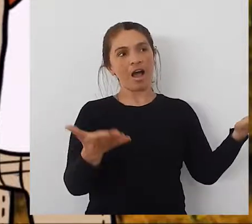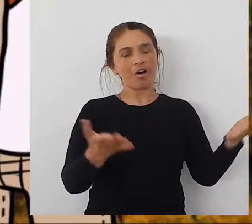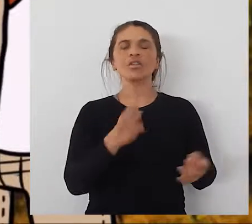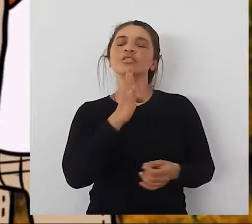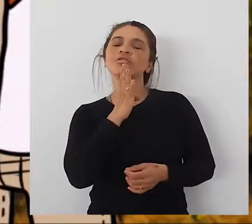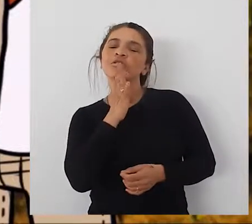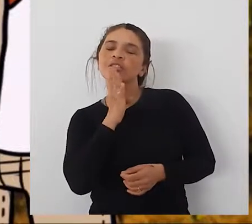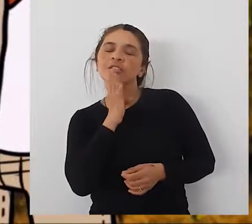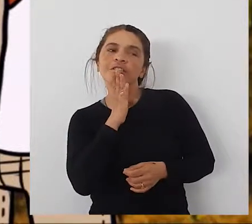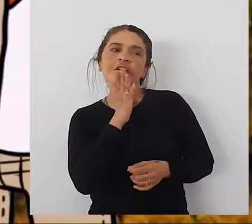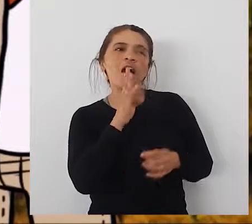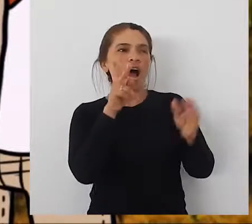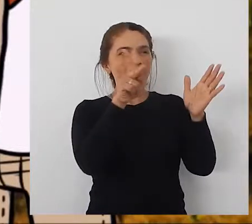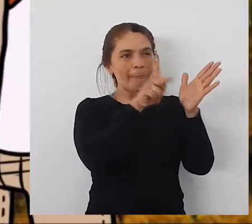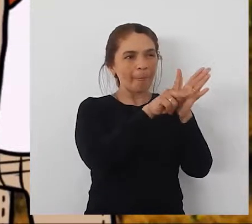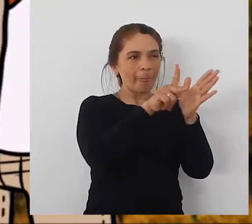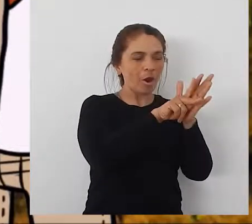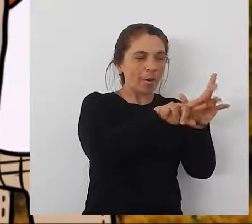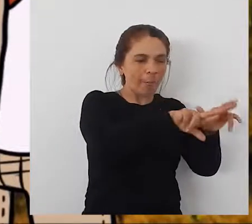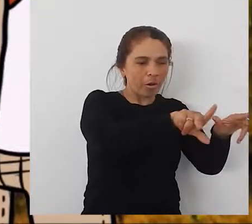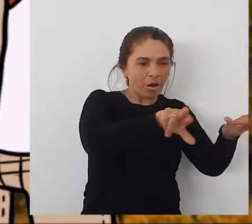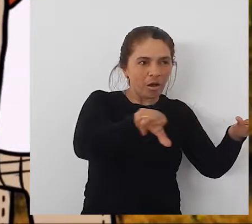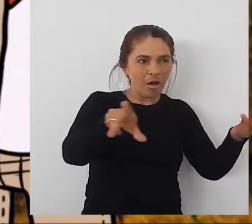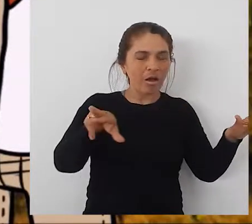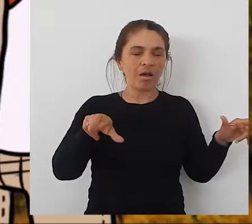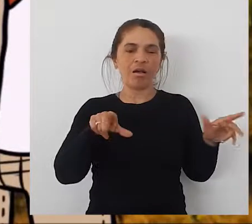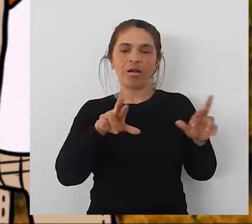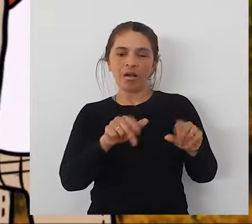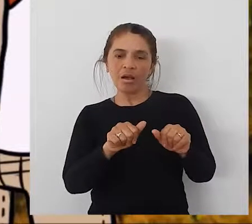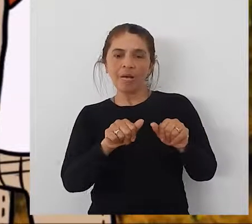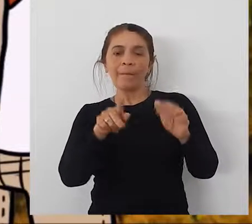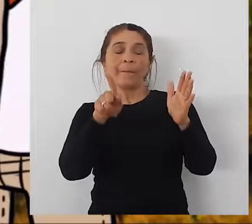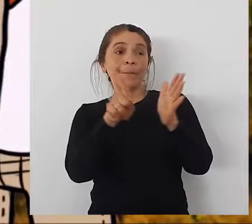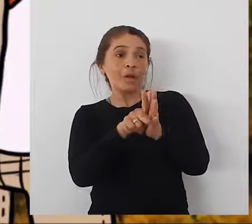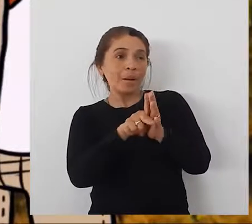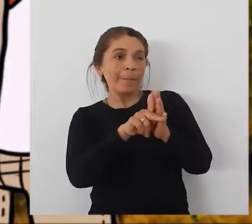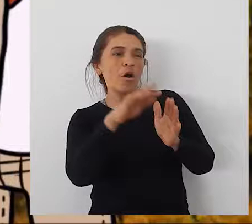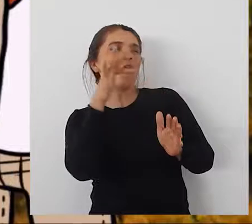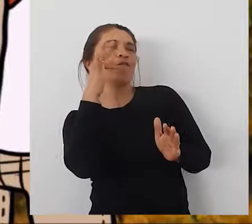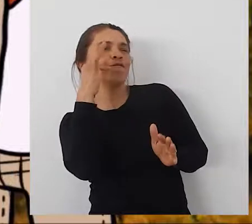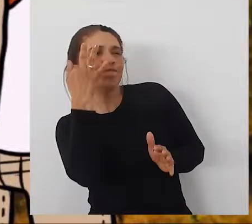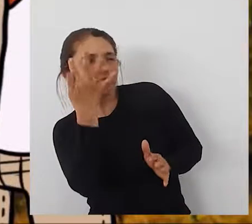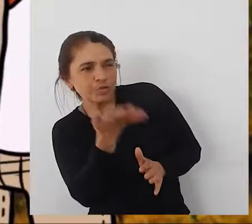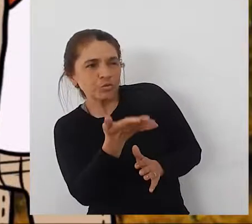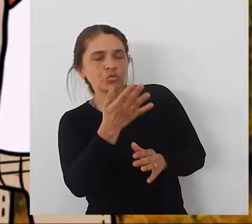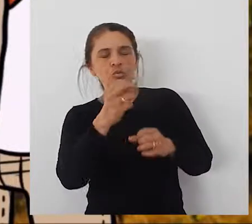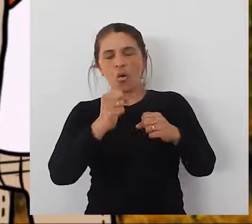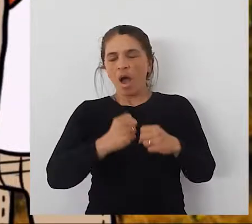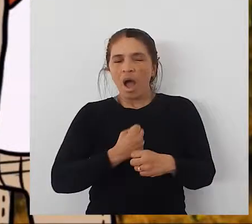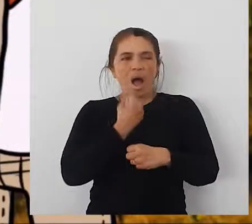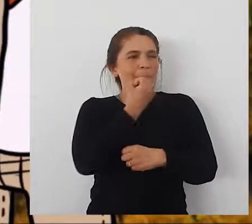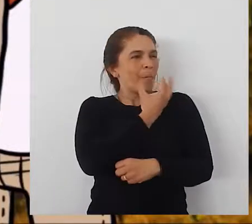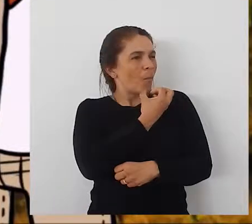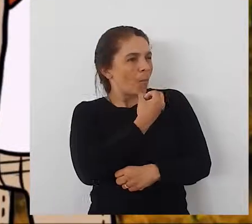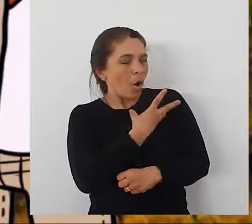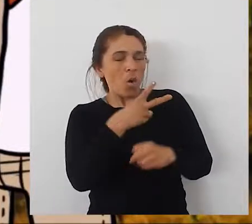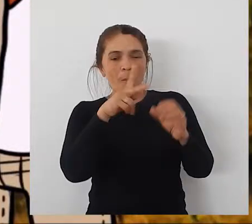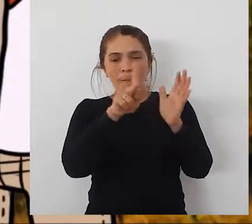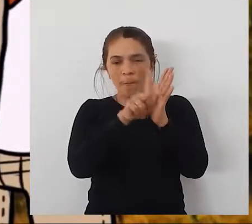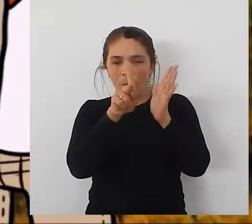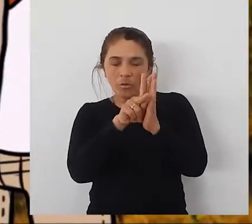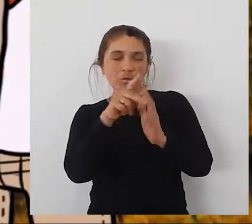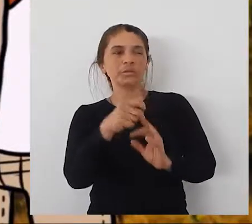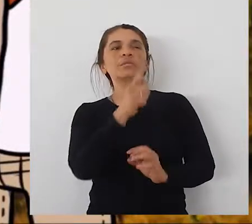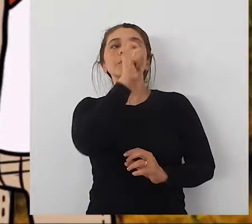Vamos conhecer algumas espécies de plantas e animais típicas do cerrado. O fruto do buriti é muito rico em vitaminas e